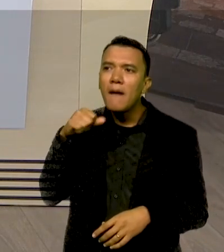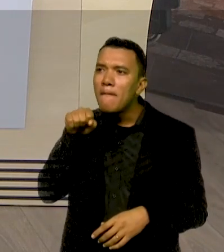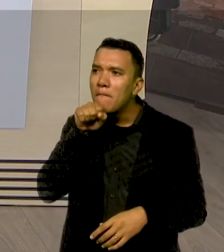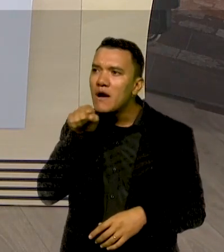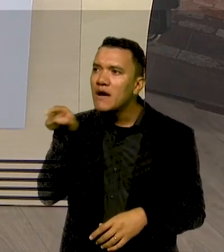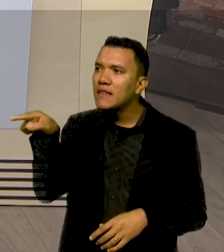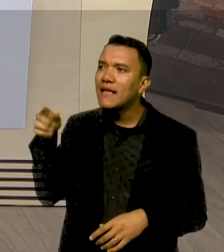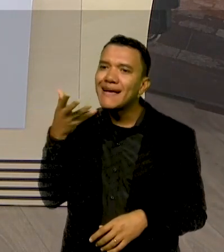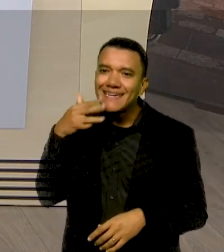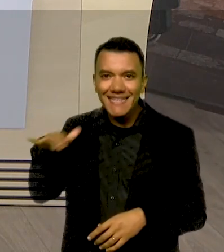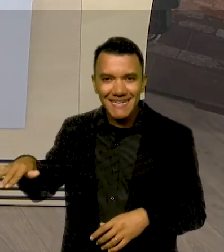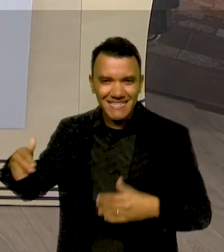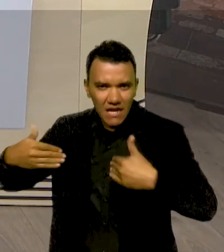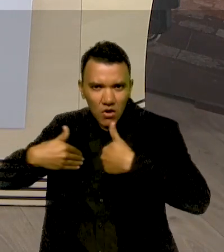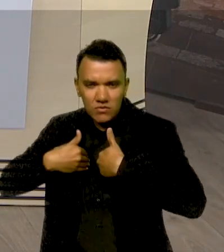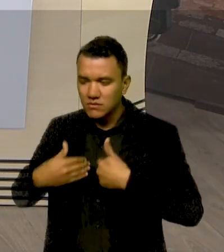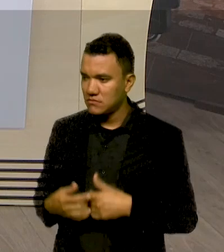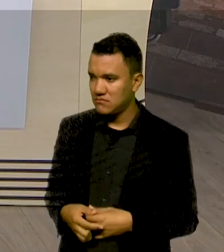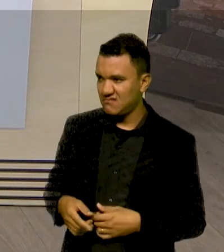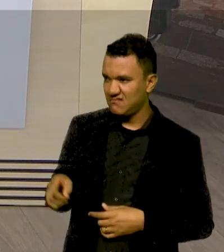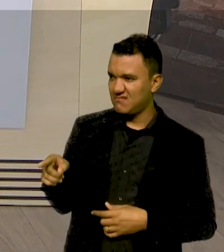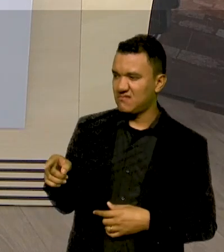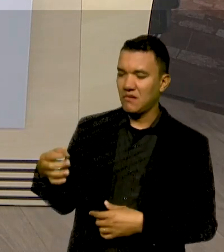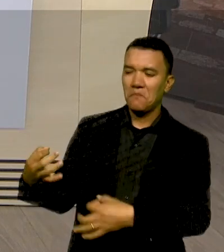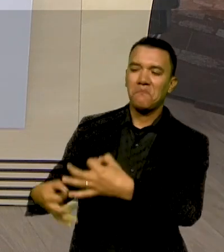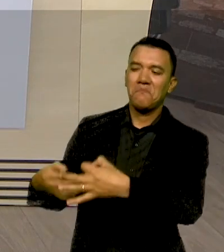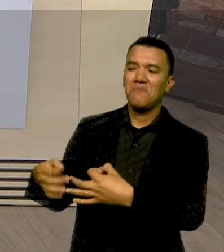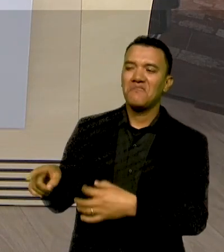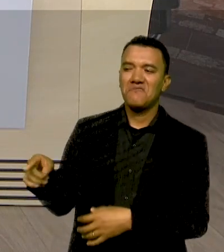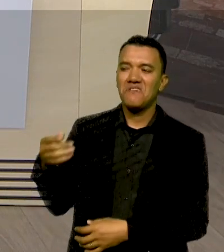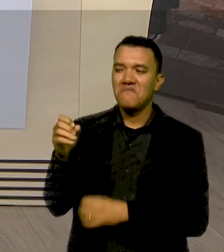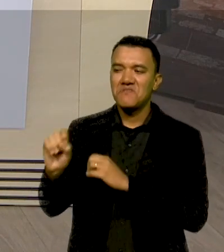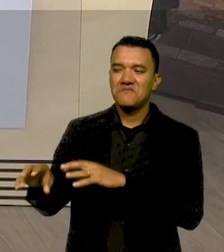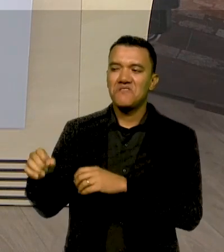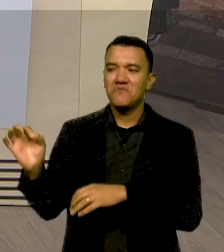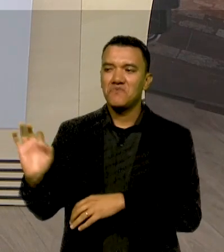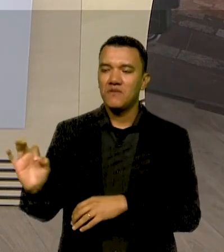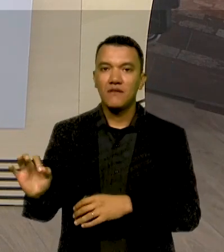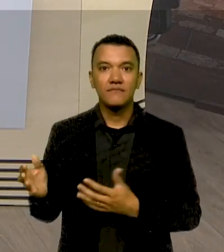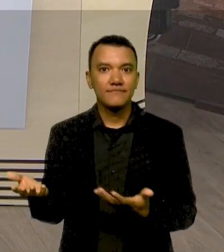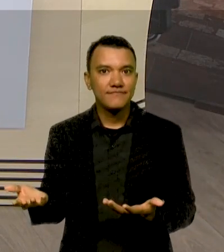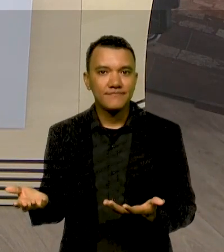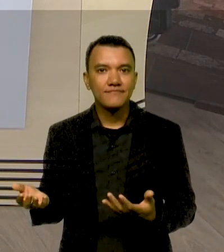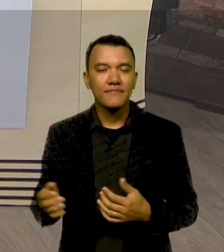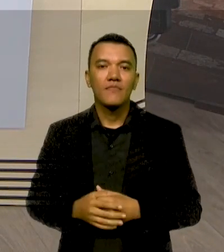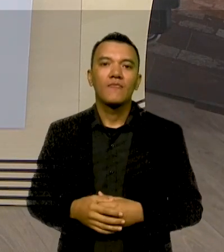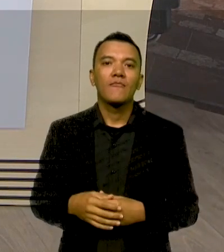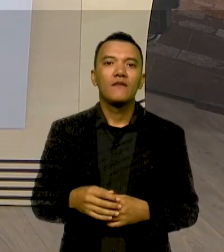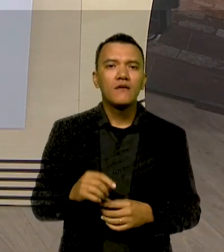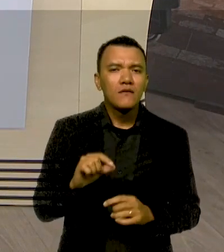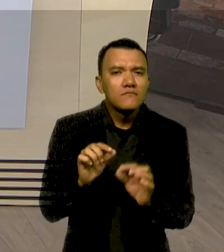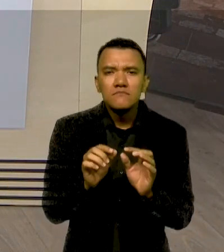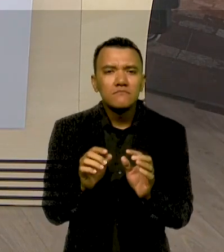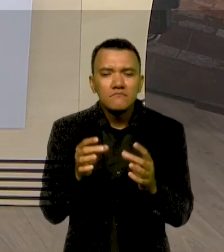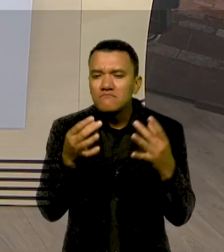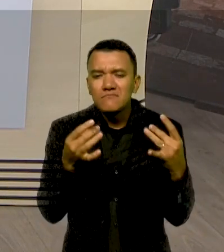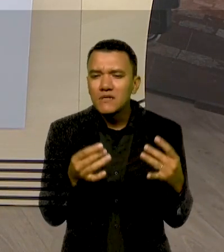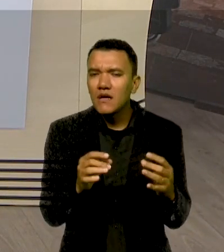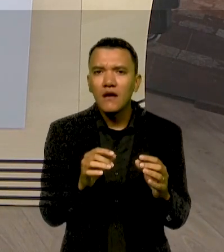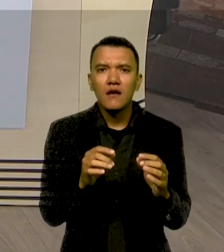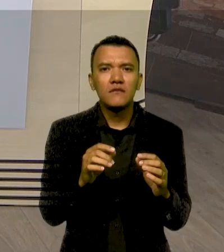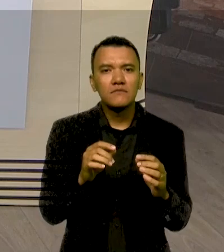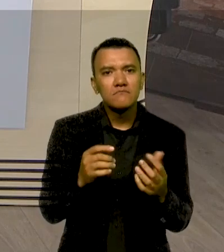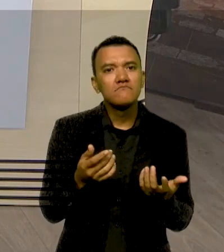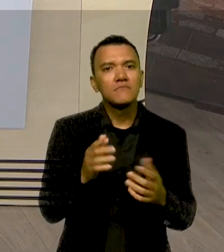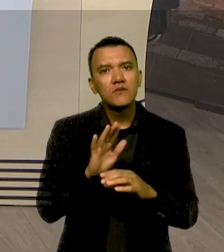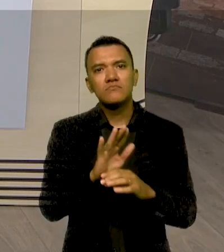julgar a mãe, sabe nem educar seus filhos. Sabe? São essas pequenas coisas do dia a dia que fazem muita diferença. E